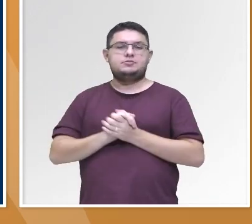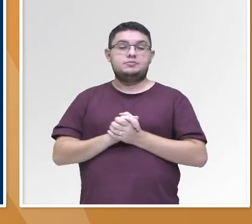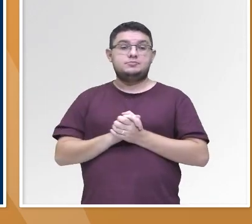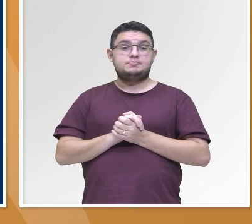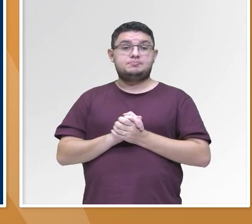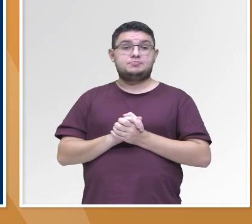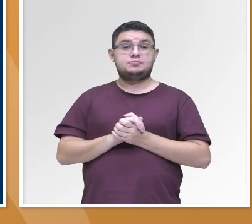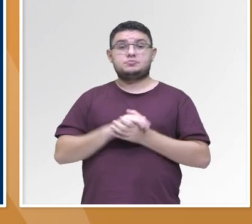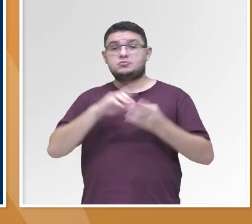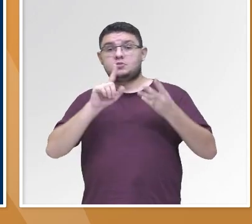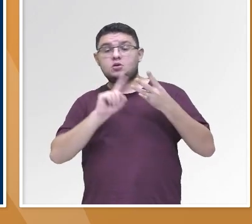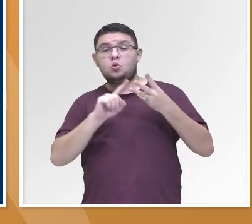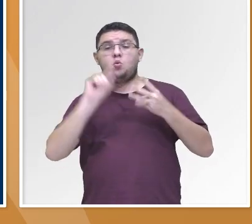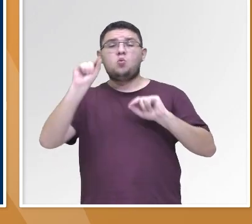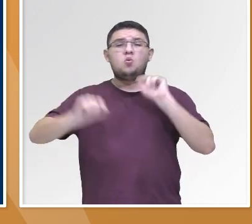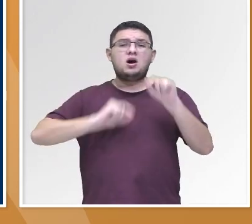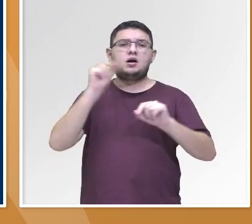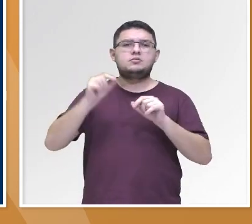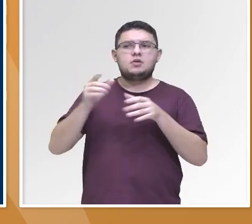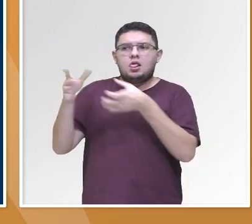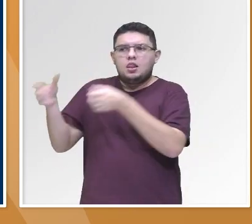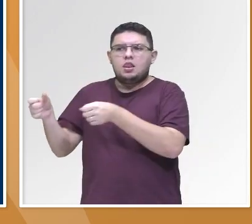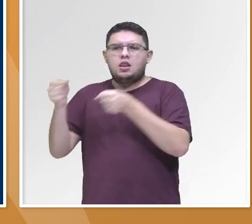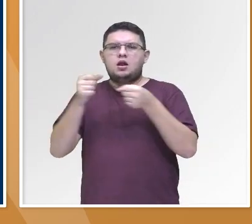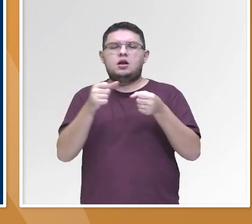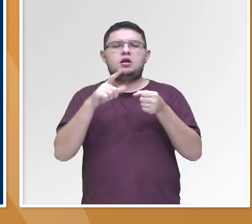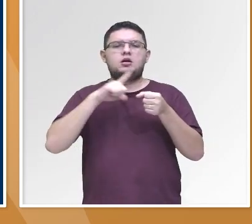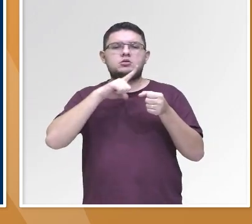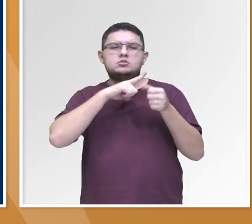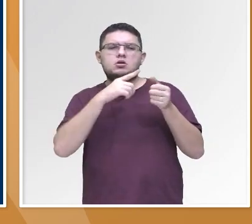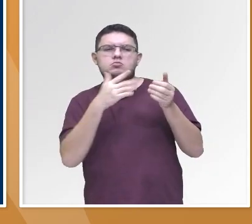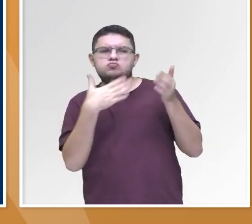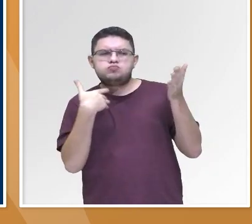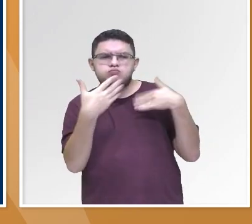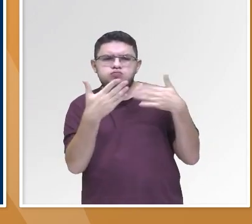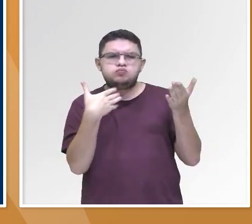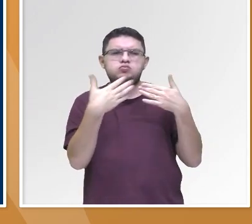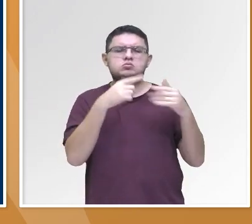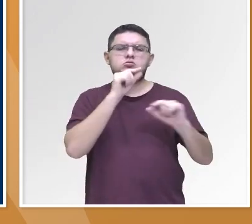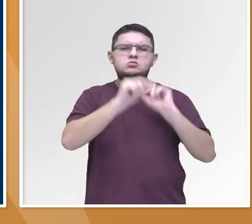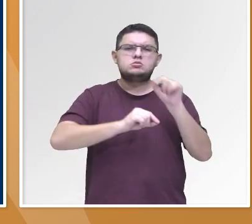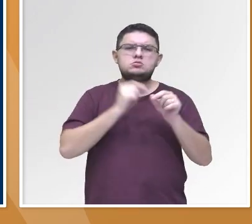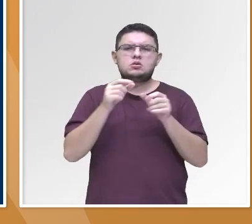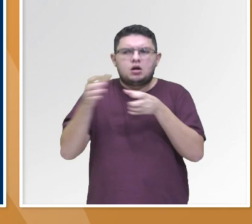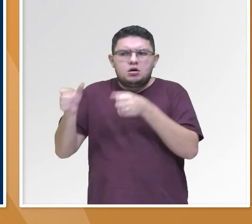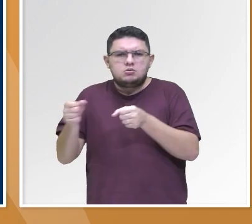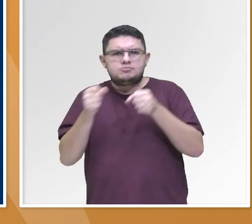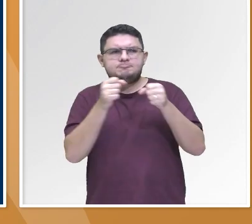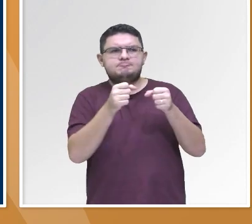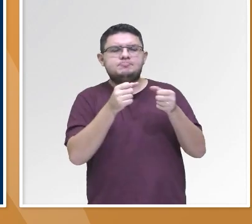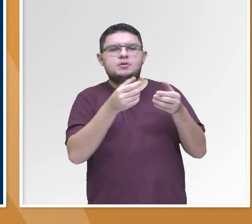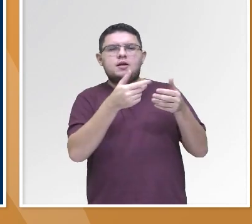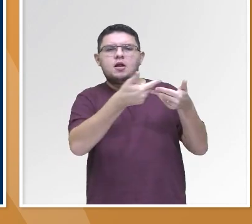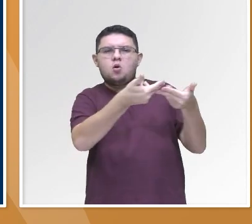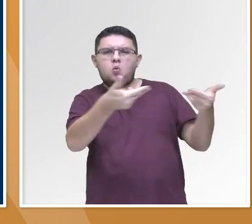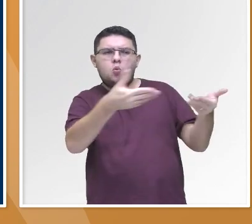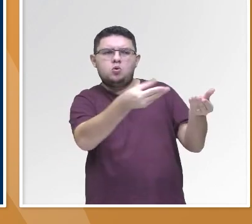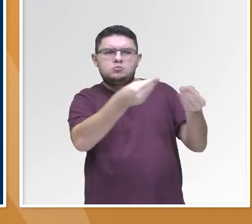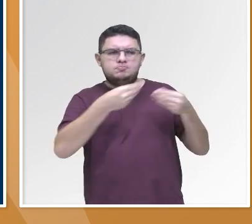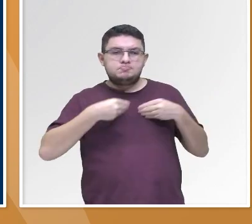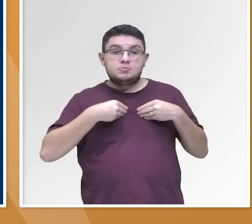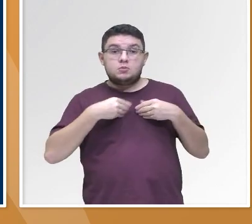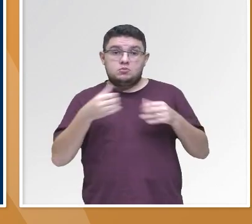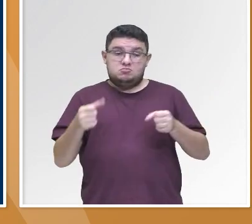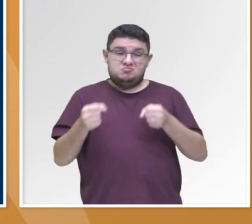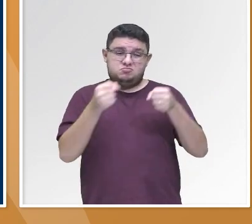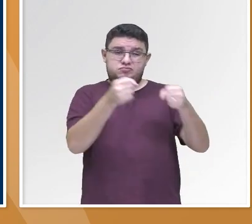os prisioneiros eram negociados com os traficantes que os vendiam na América como escravos. E por último, na